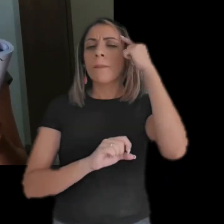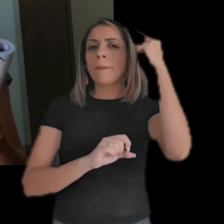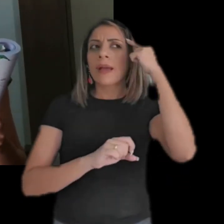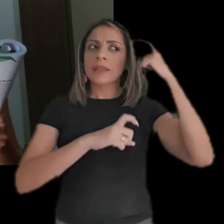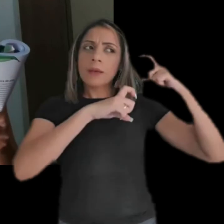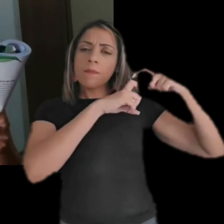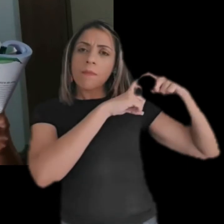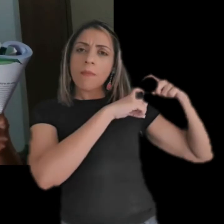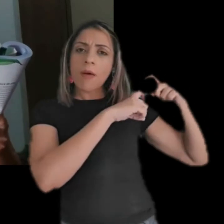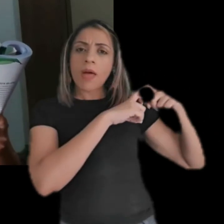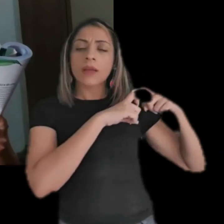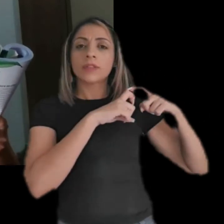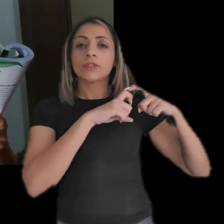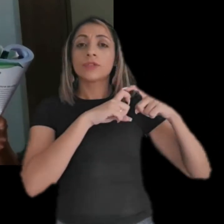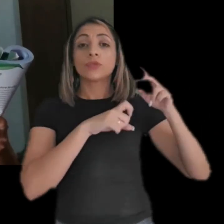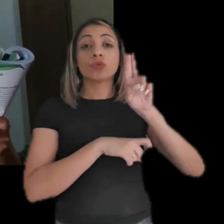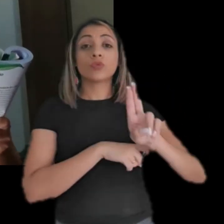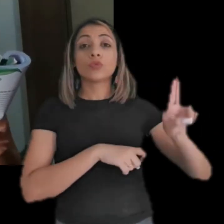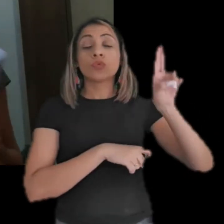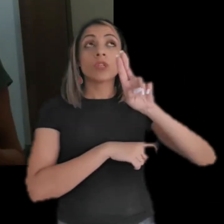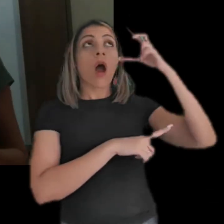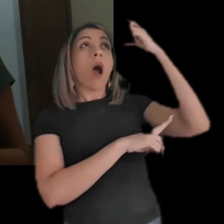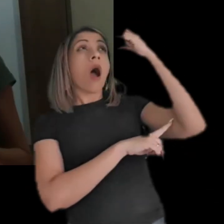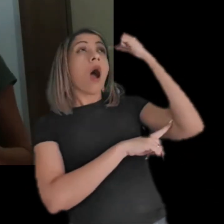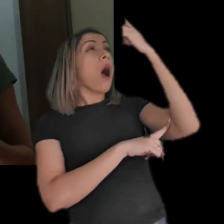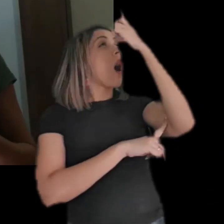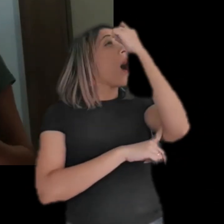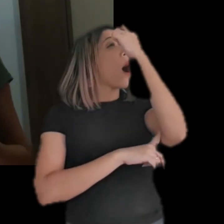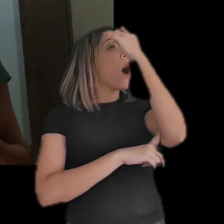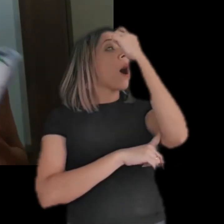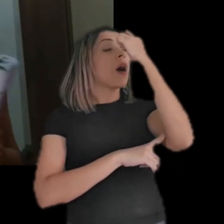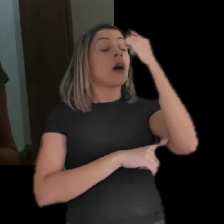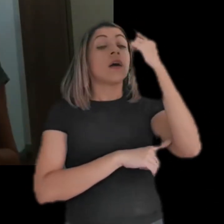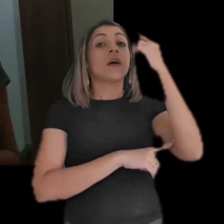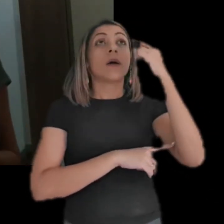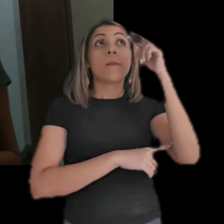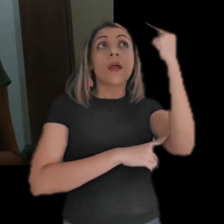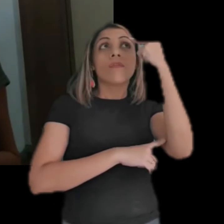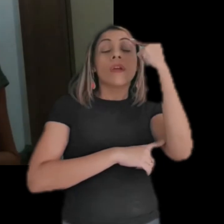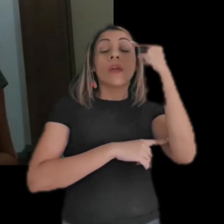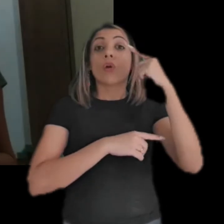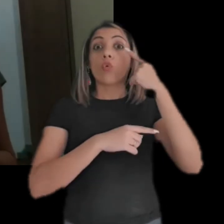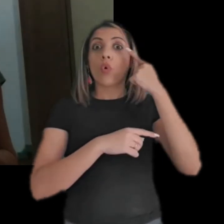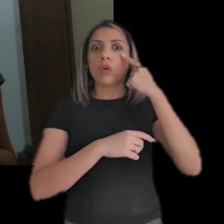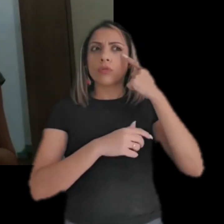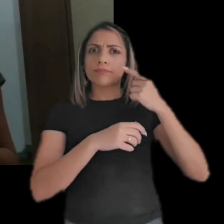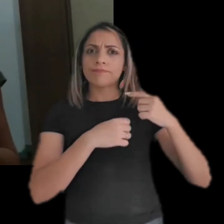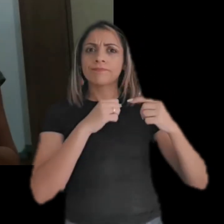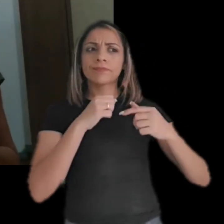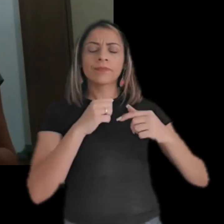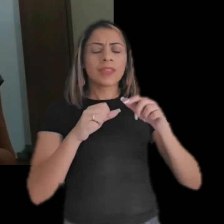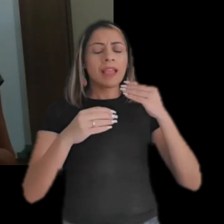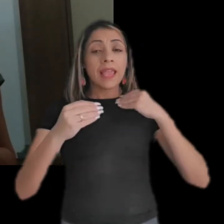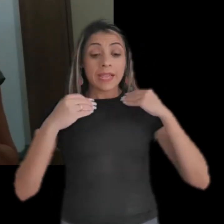utilizam colírios para dilatar a pupila quando querem examinar o fundo do olho, tá? A resposta para essa pergunta é que com a